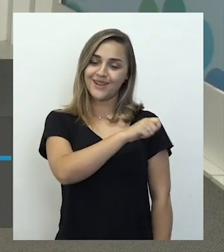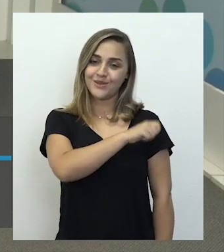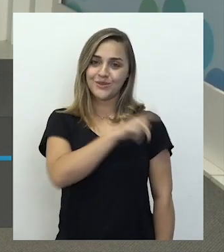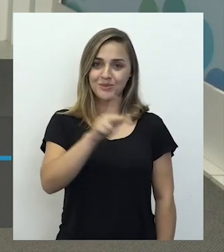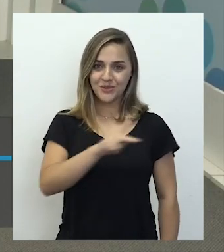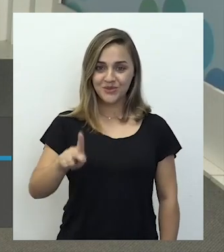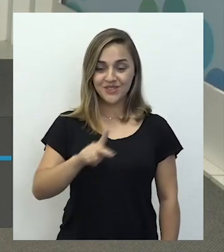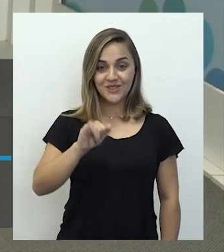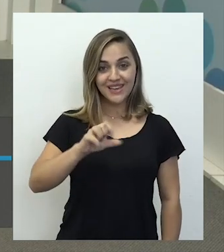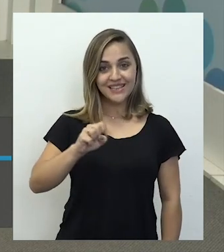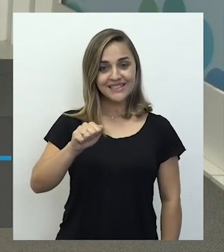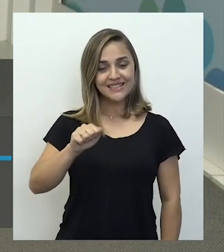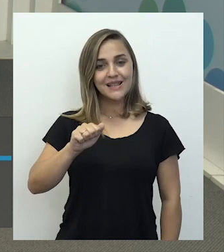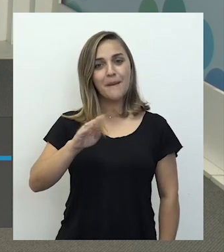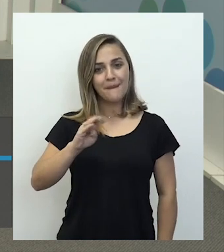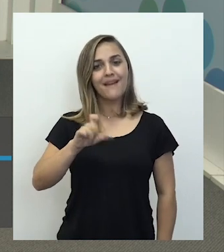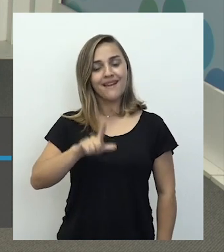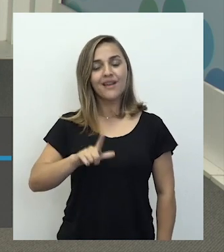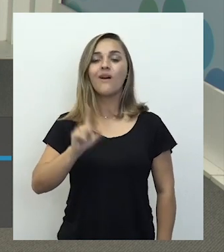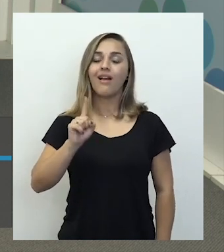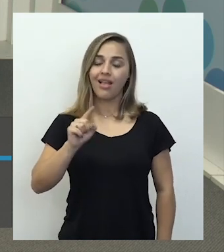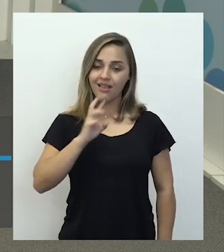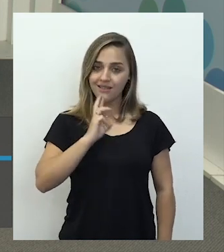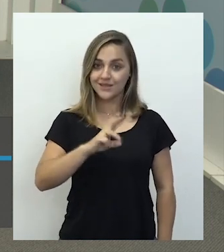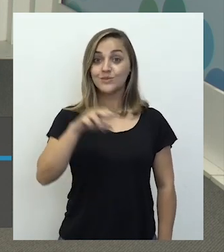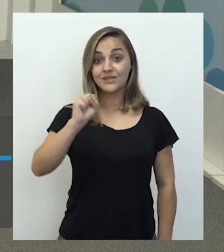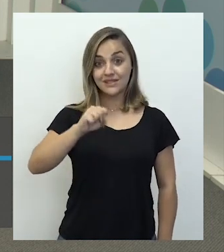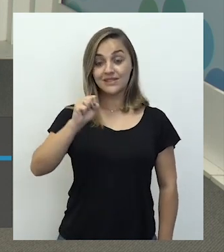Isabel, Cristina, acho que Isabel, ela disse sim.